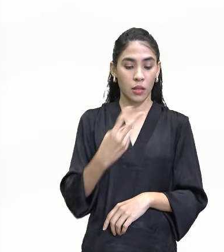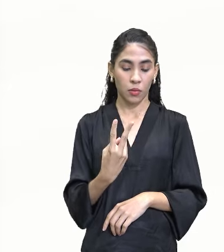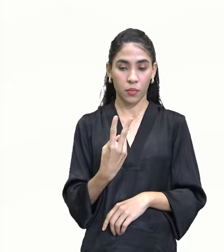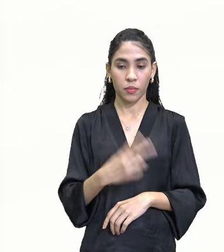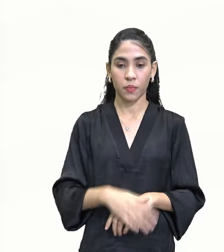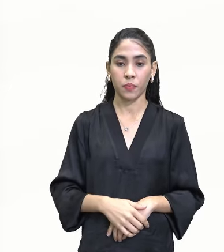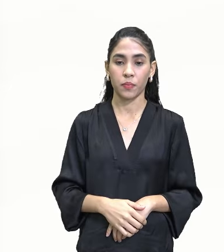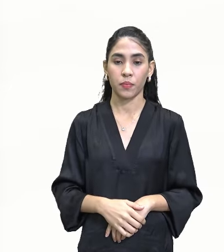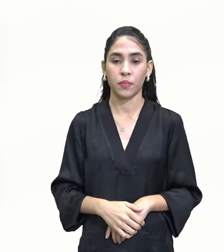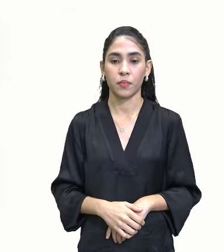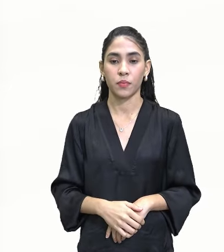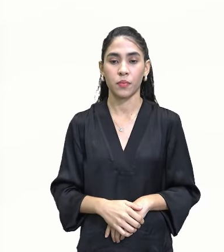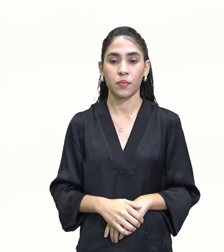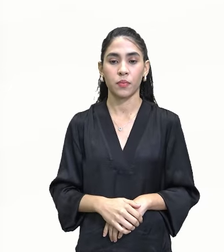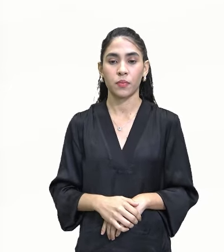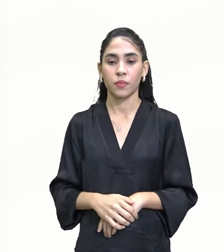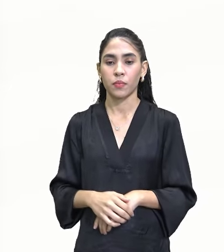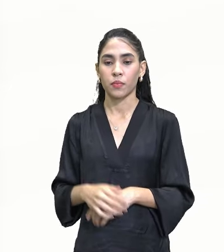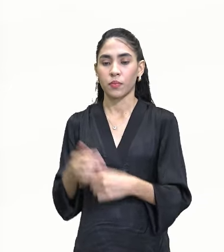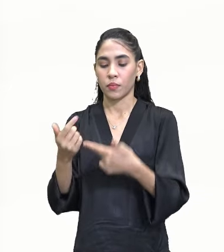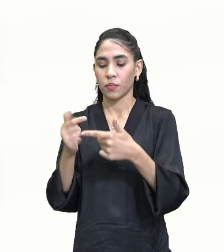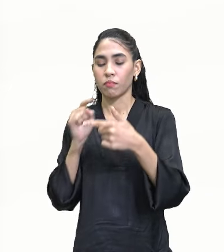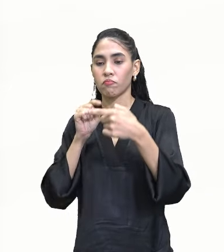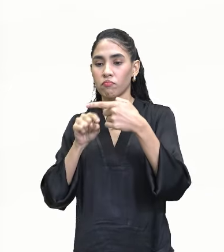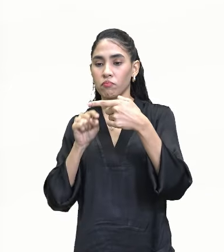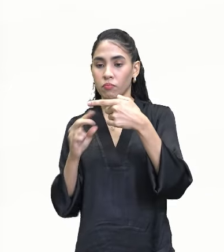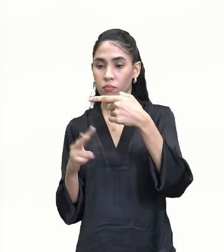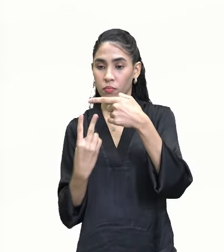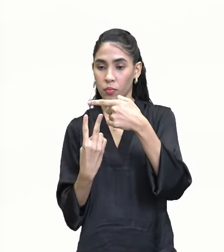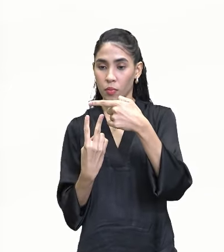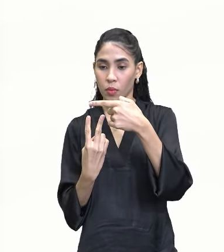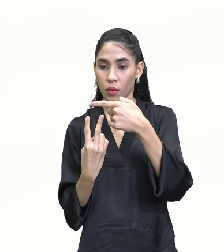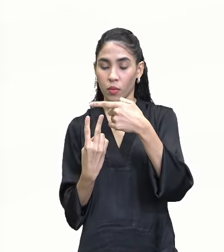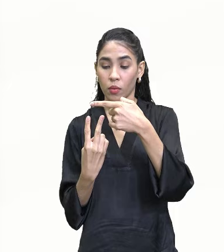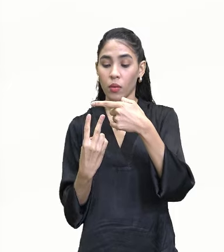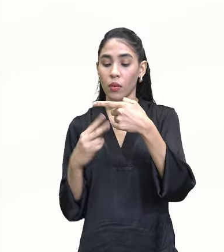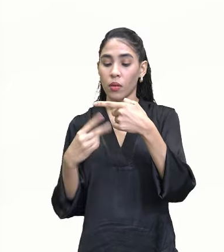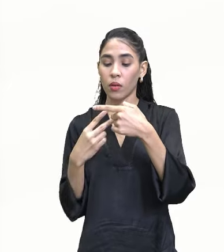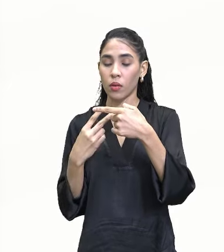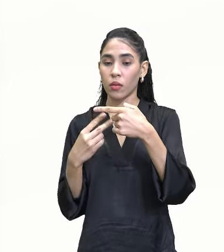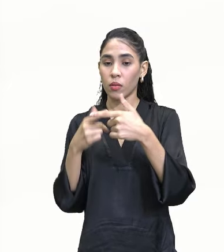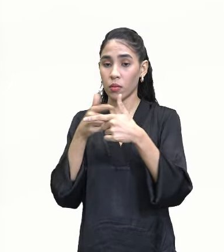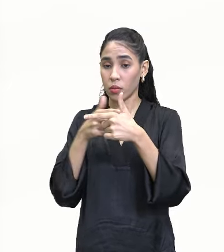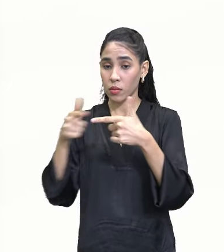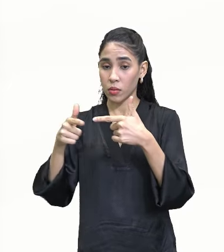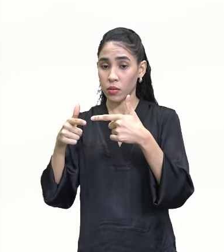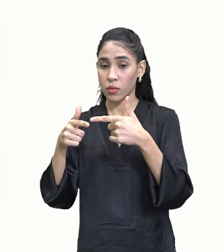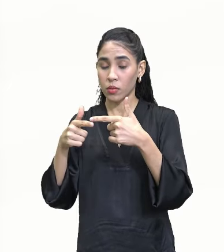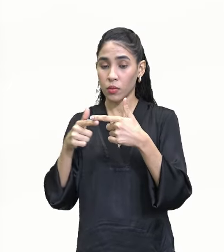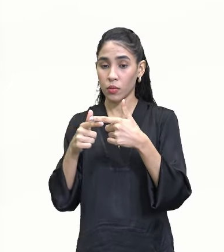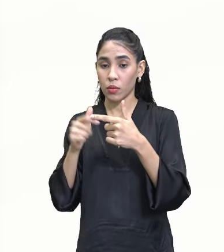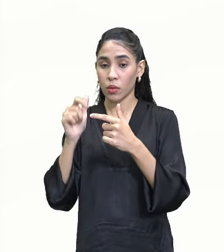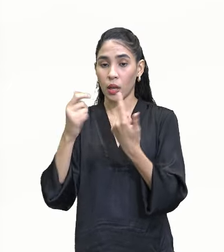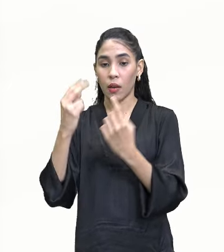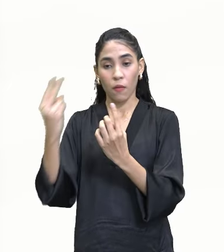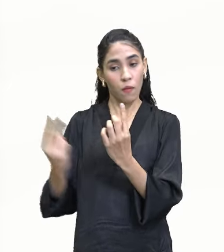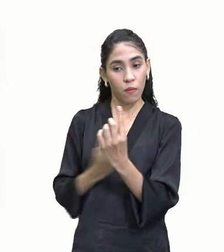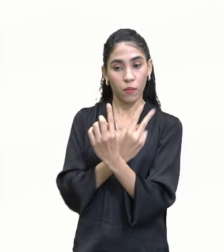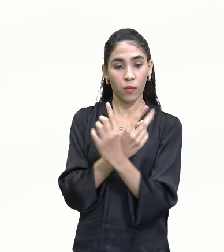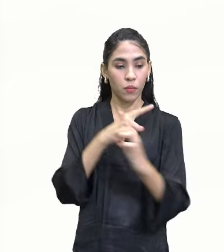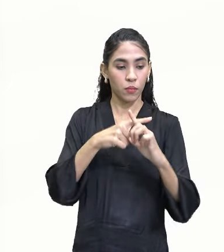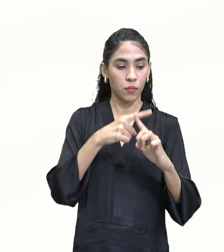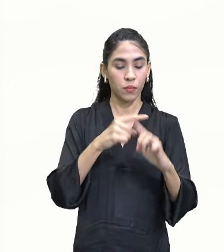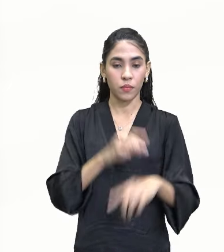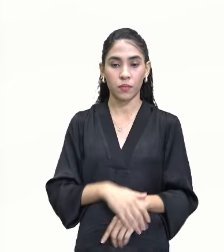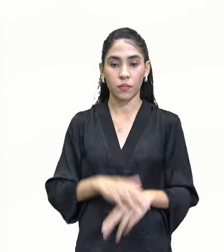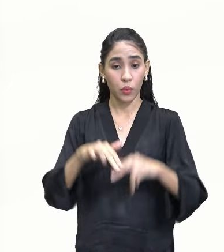E esse 2 aqui, professora, o 2 que está dividindo, vem para cá o quê? Multiplicando. Por